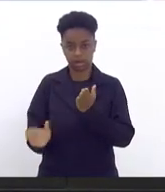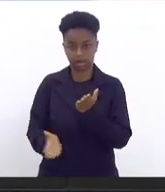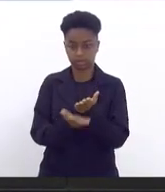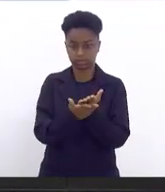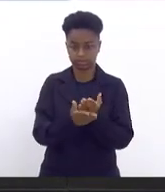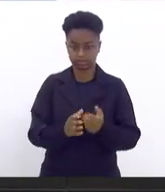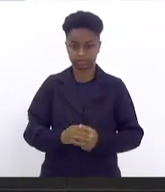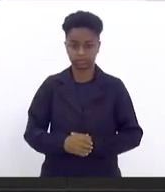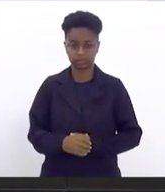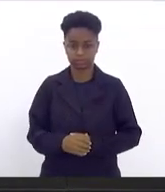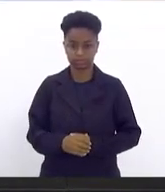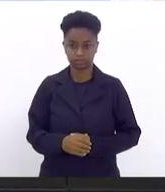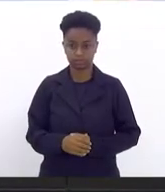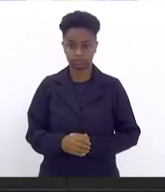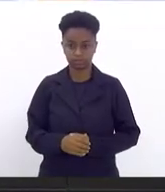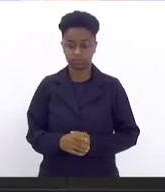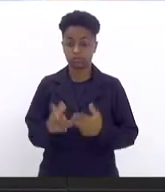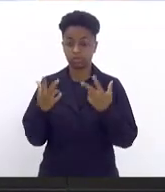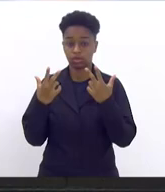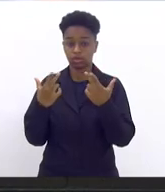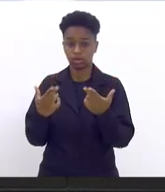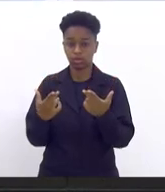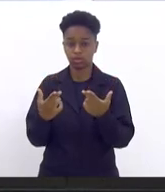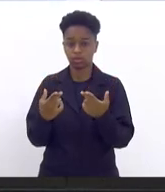anexação. Da mesma forma que